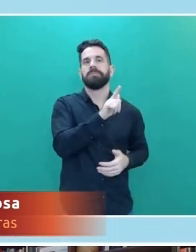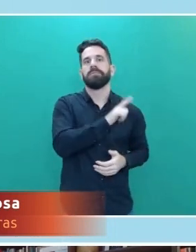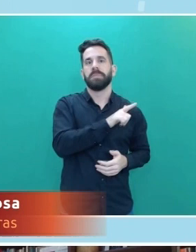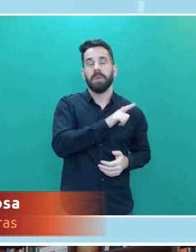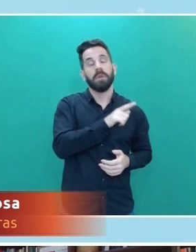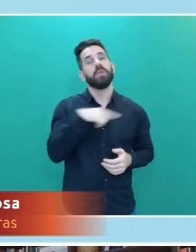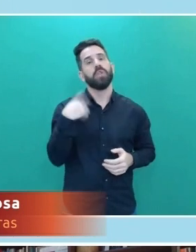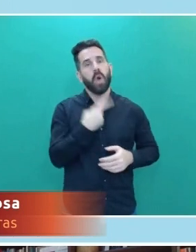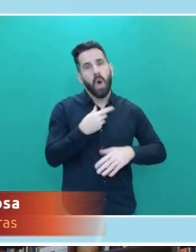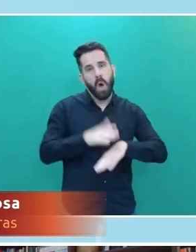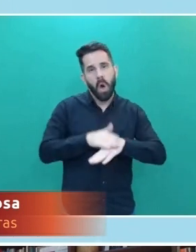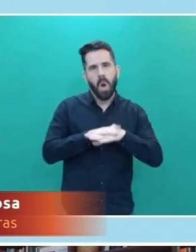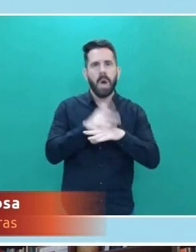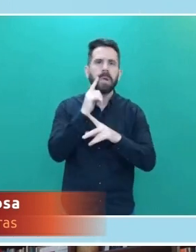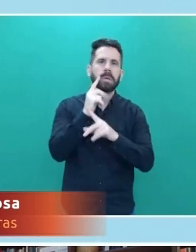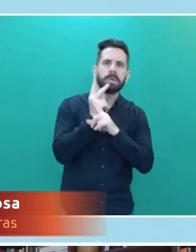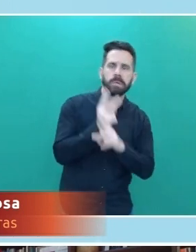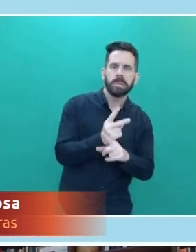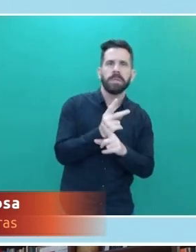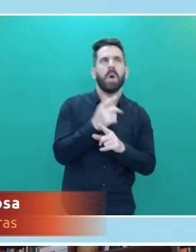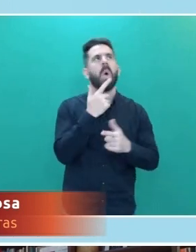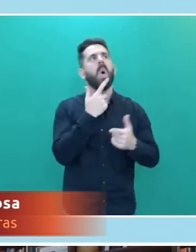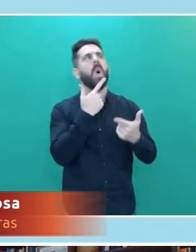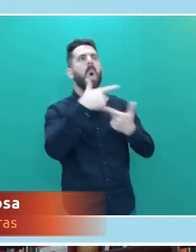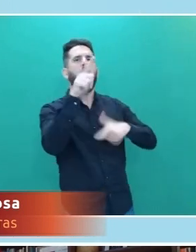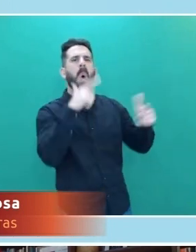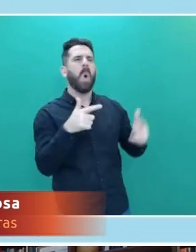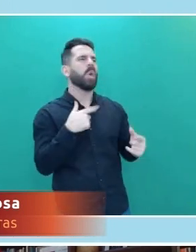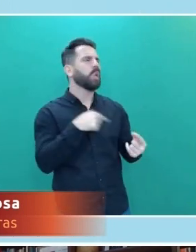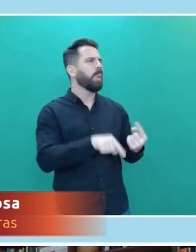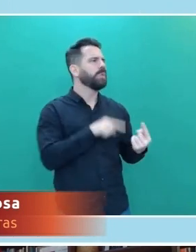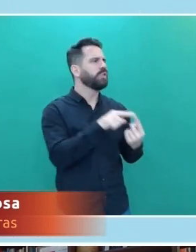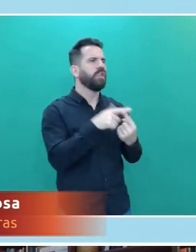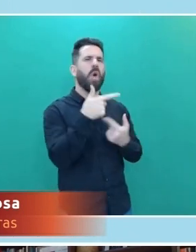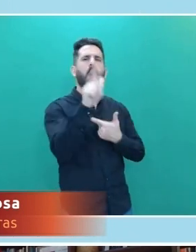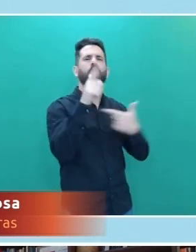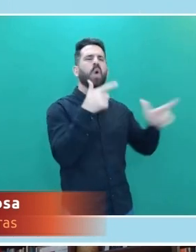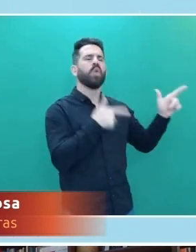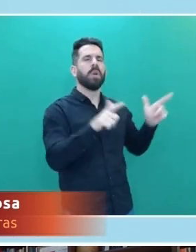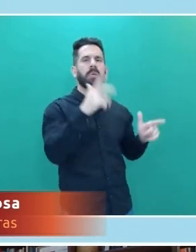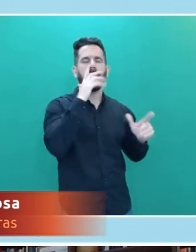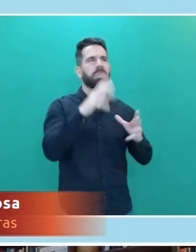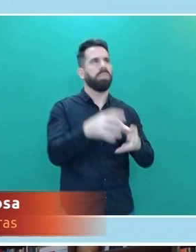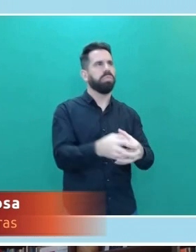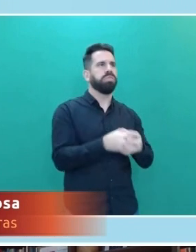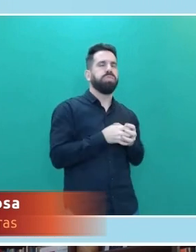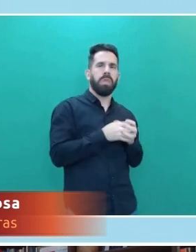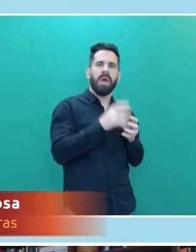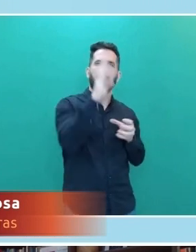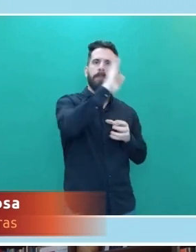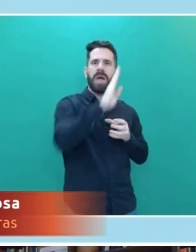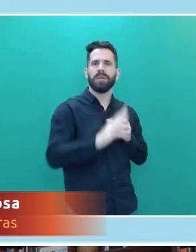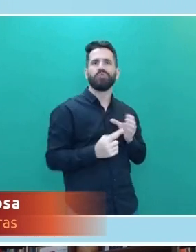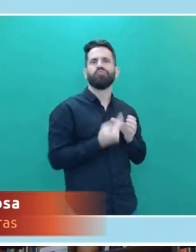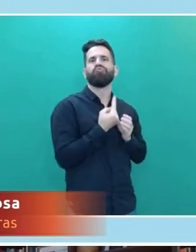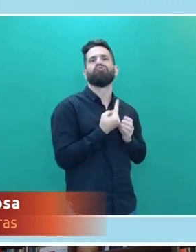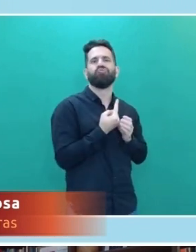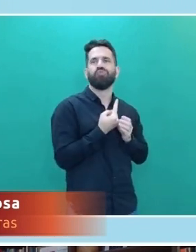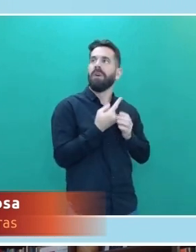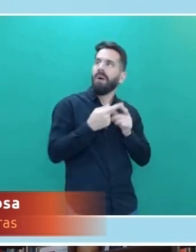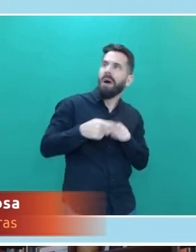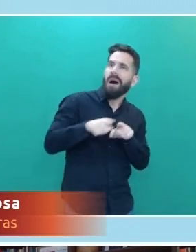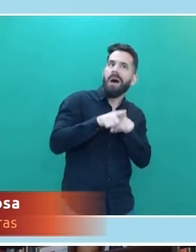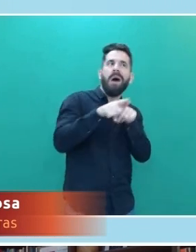questões que acabou nos isolando, né? Especificamente na área comercial, chama